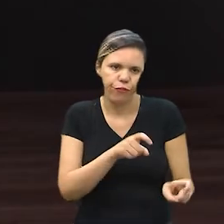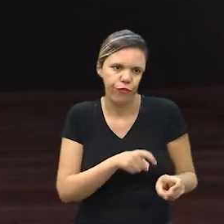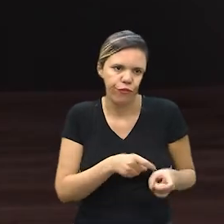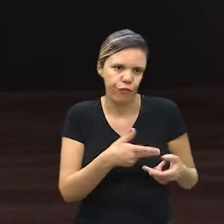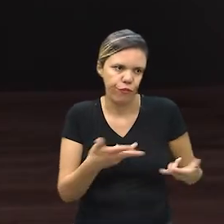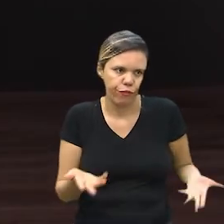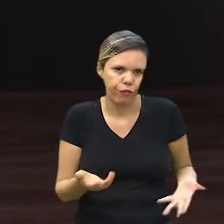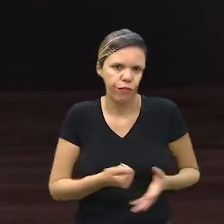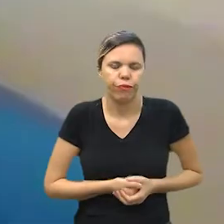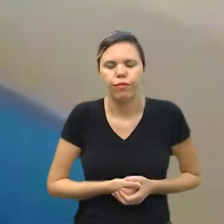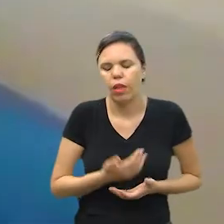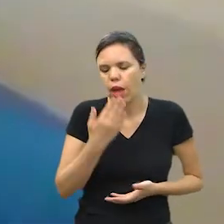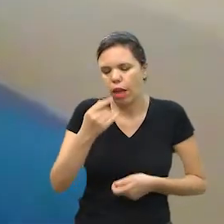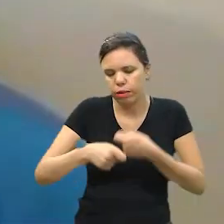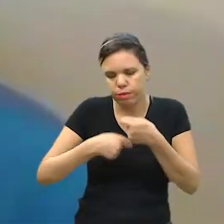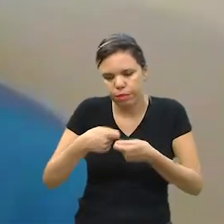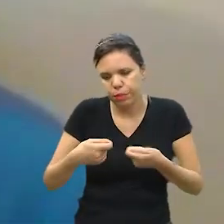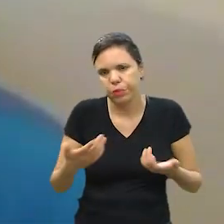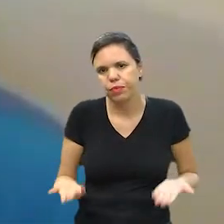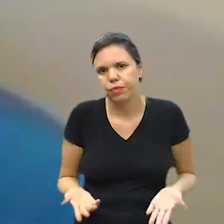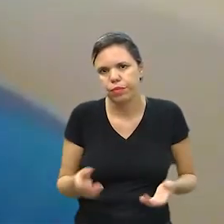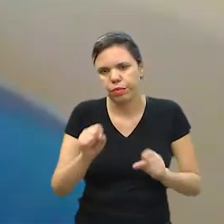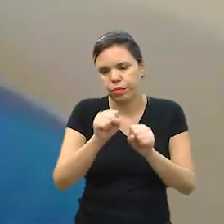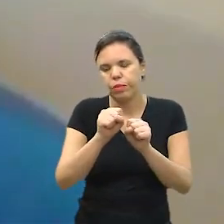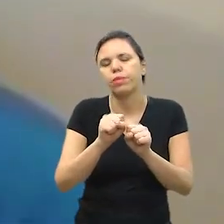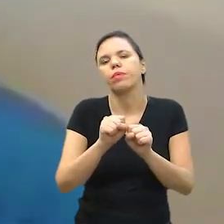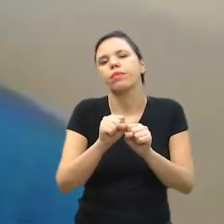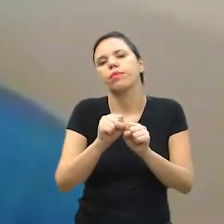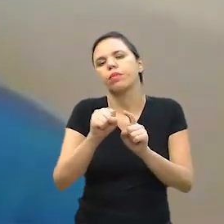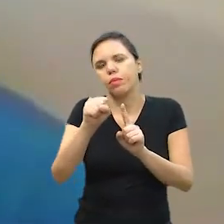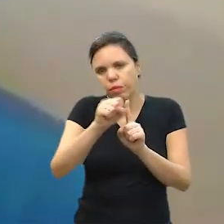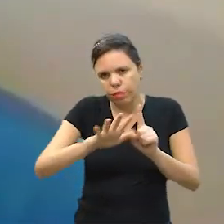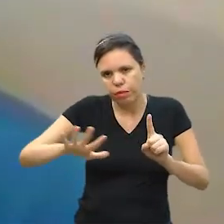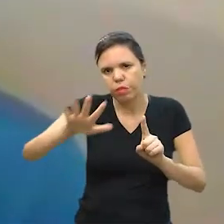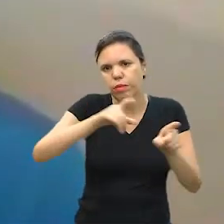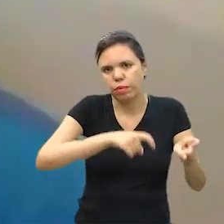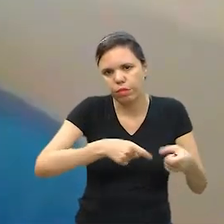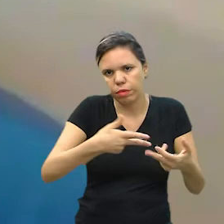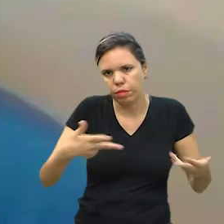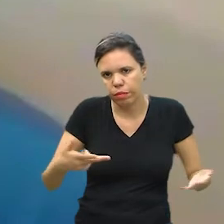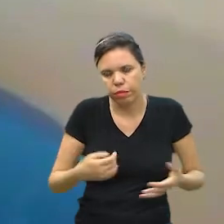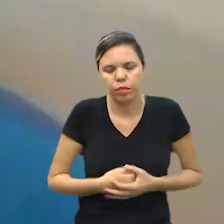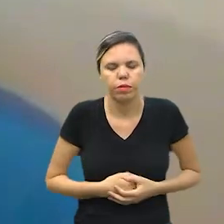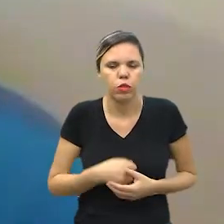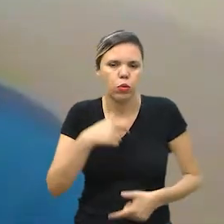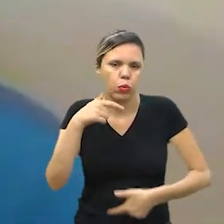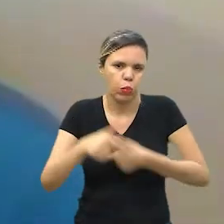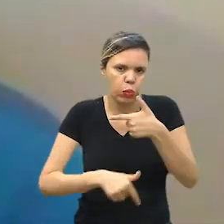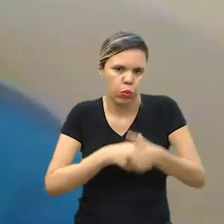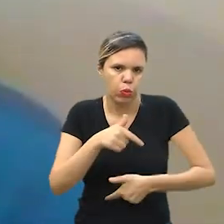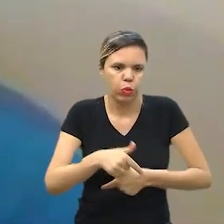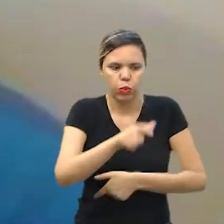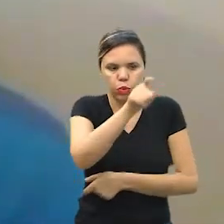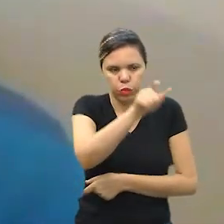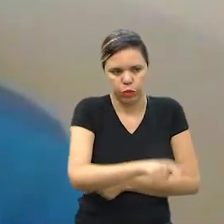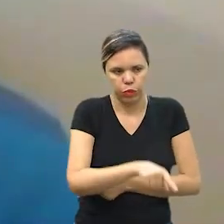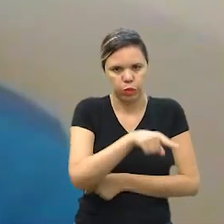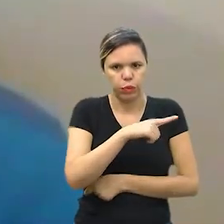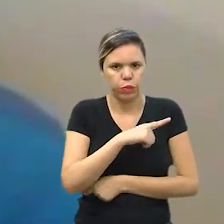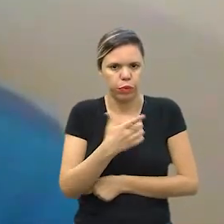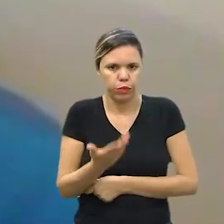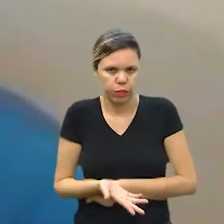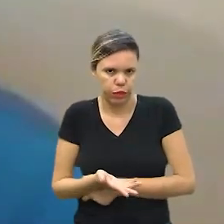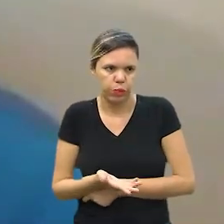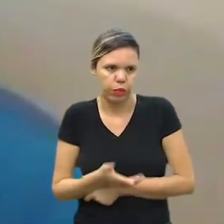a relação, né, do alimento e da sociedade no campo, eu estou consumindo o trabalho da pessoa que